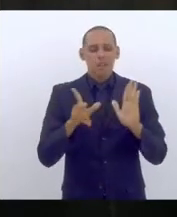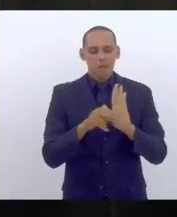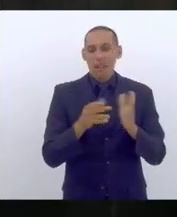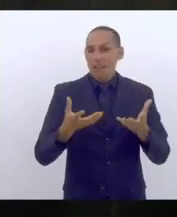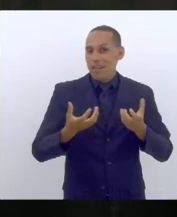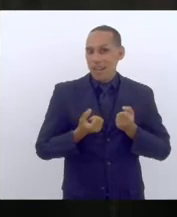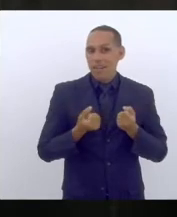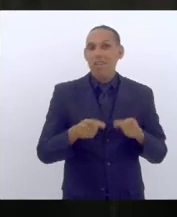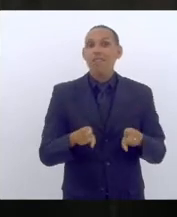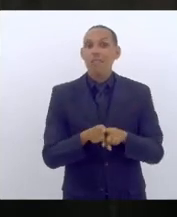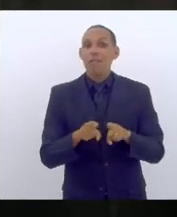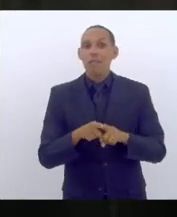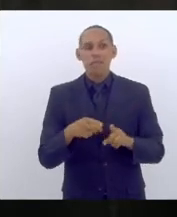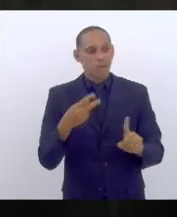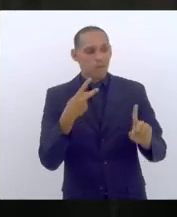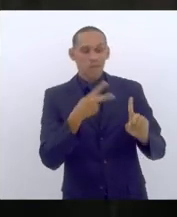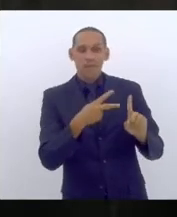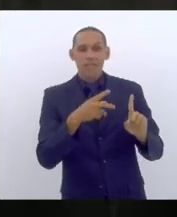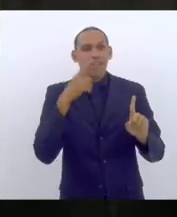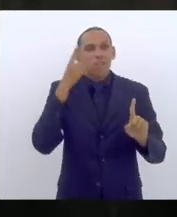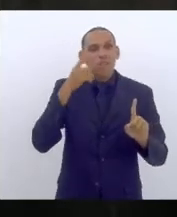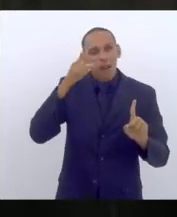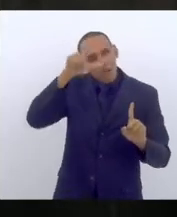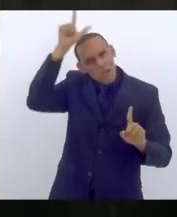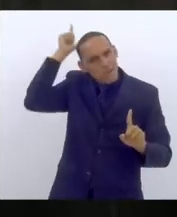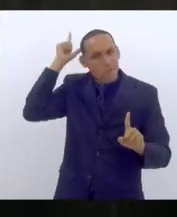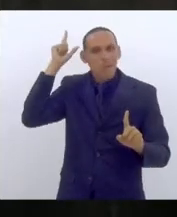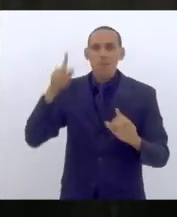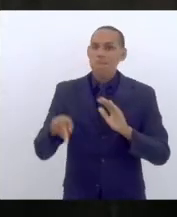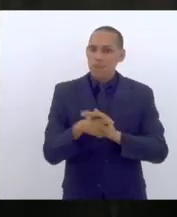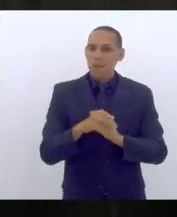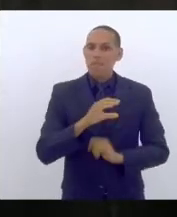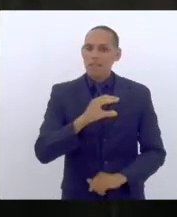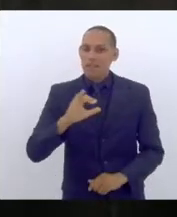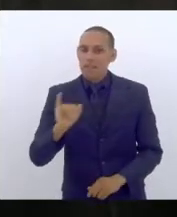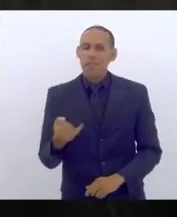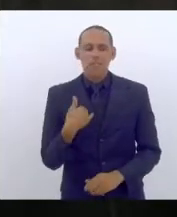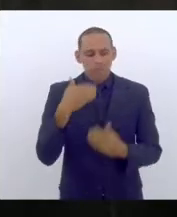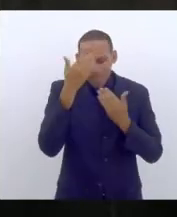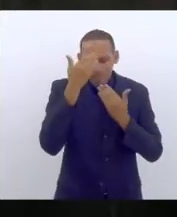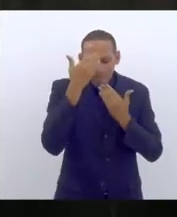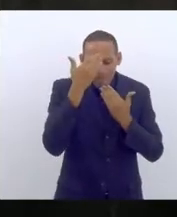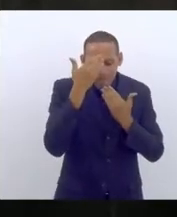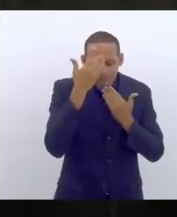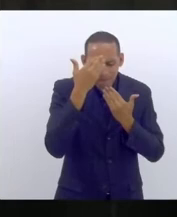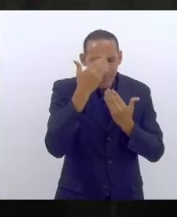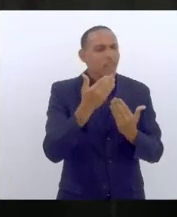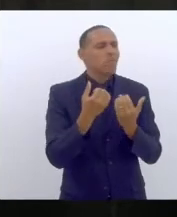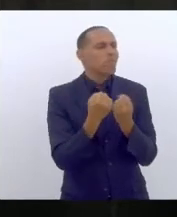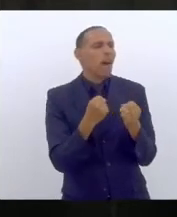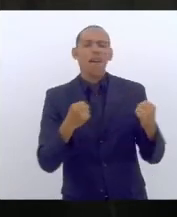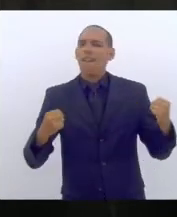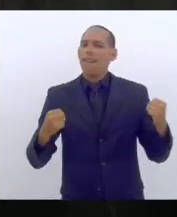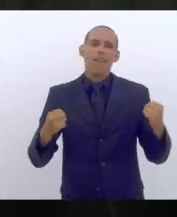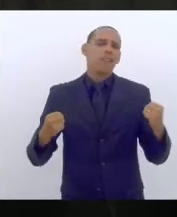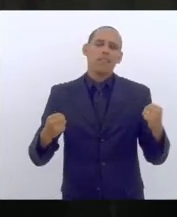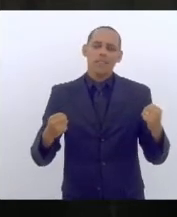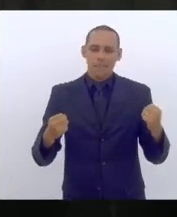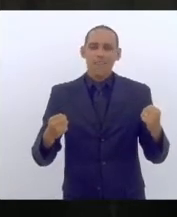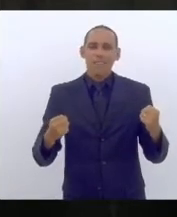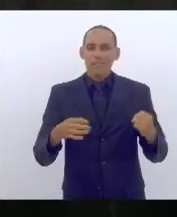inclusive as emendas do deputado Luiz Paulo da ccj da qual agradeço imensamente pela pelo